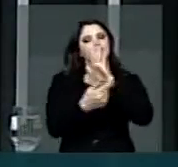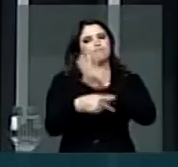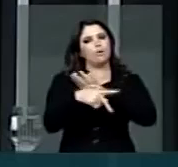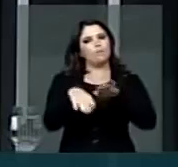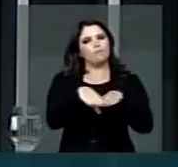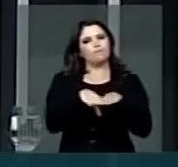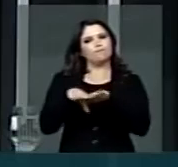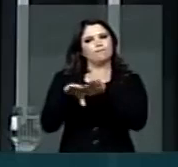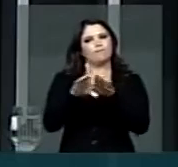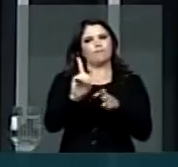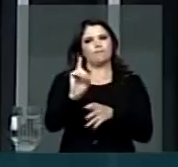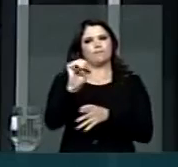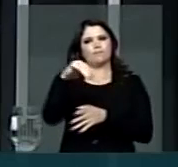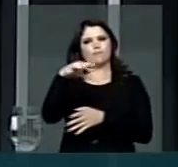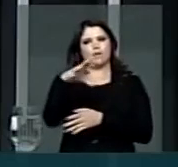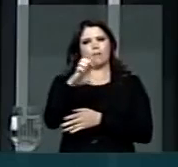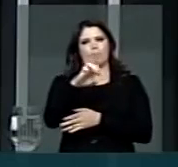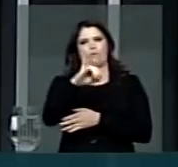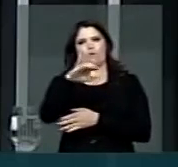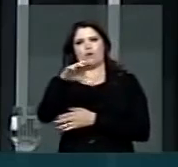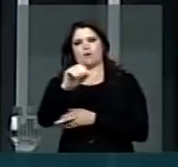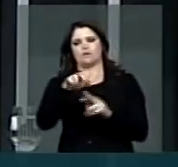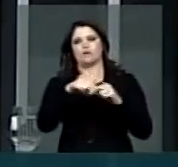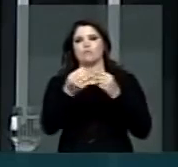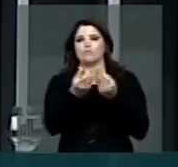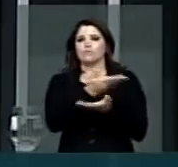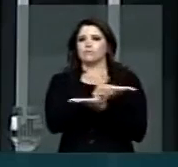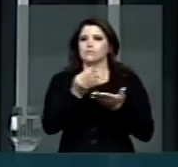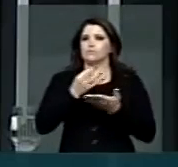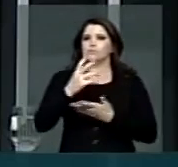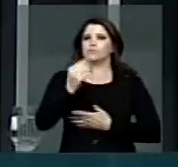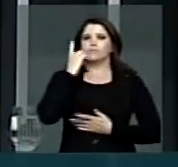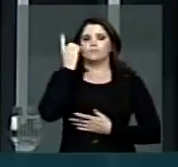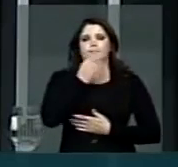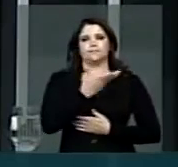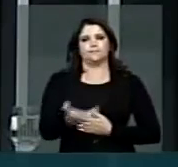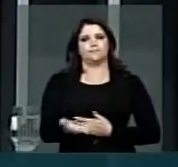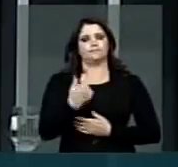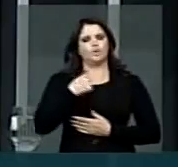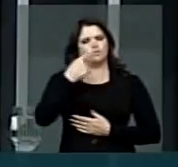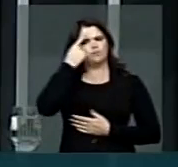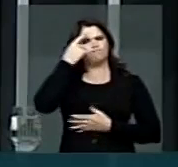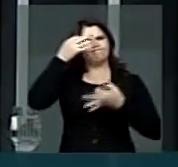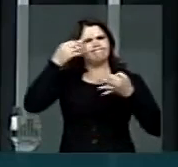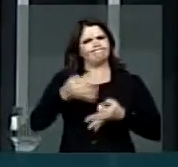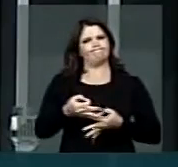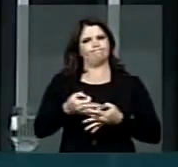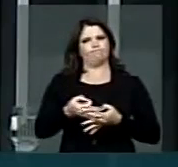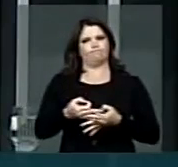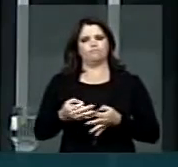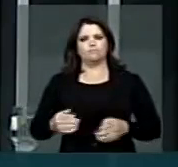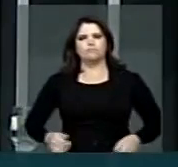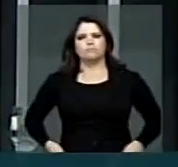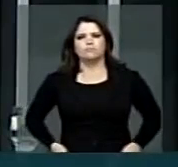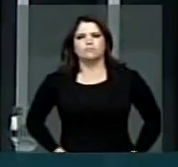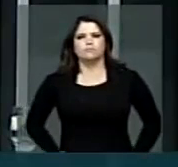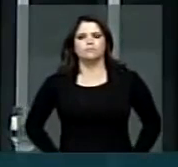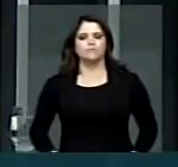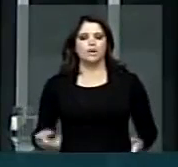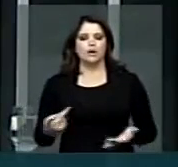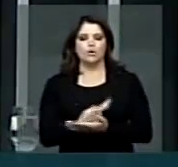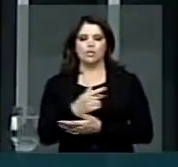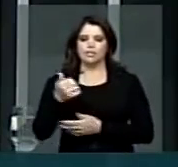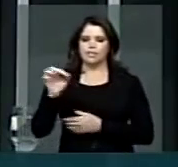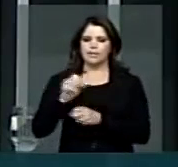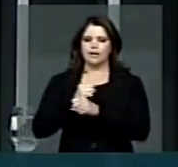democracia. E senhores deputados e senhoras deputadas, tenho plena certeza de que a última